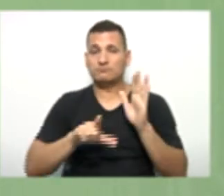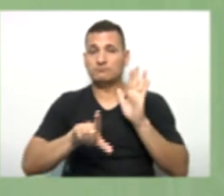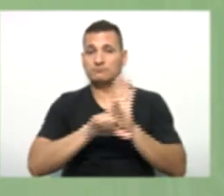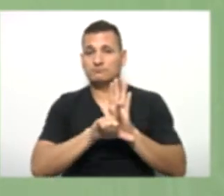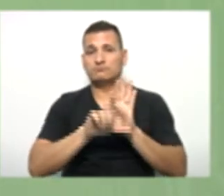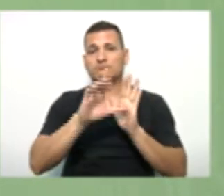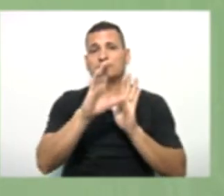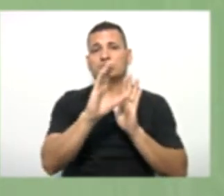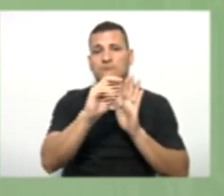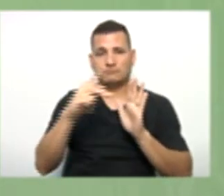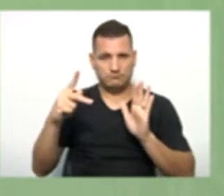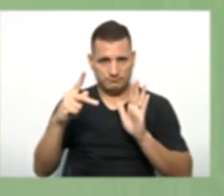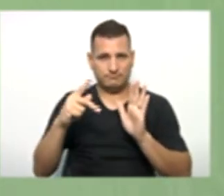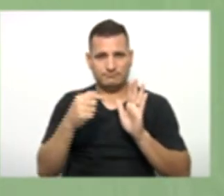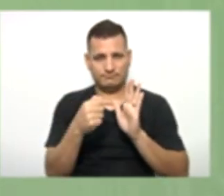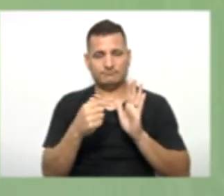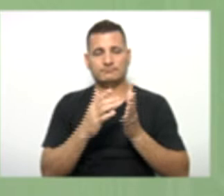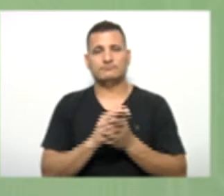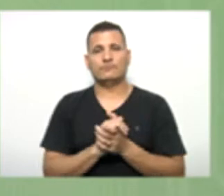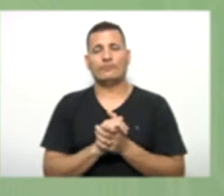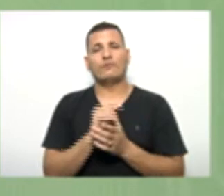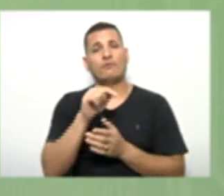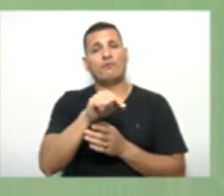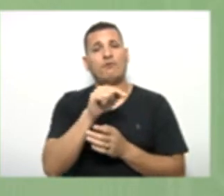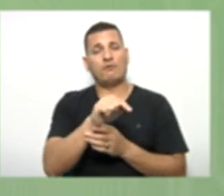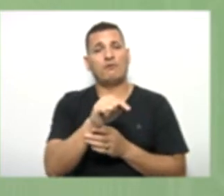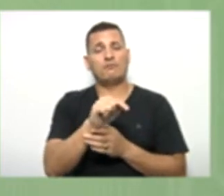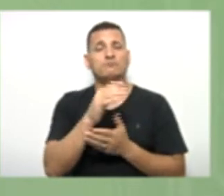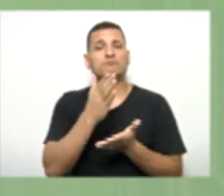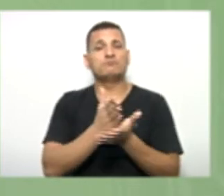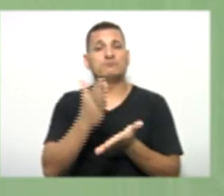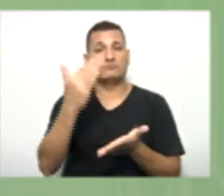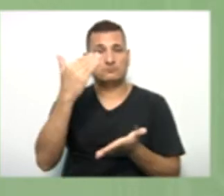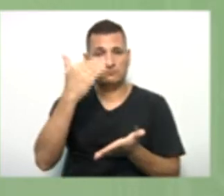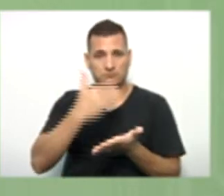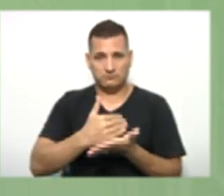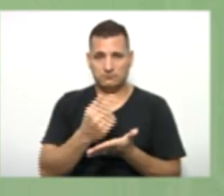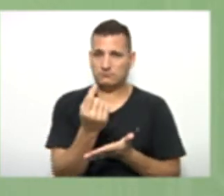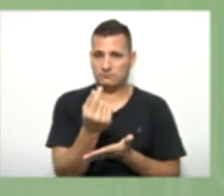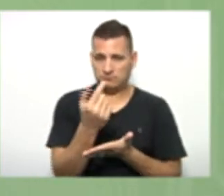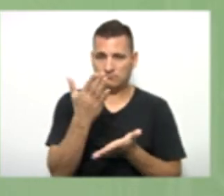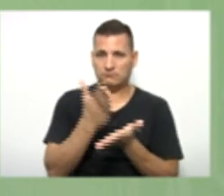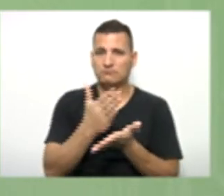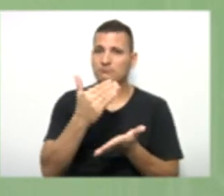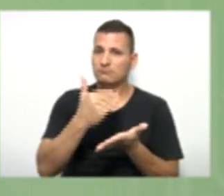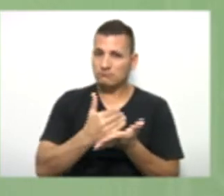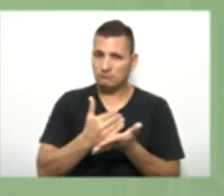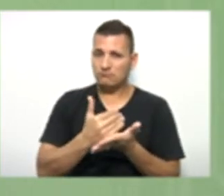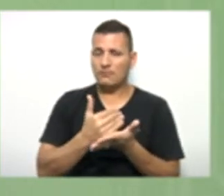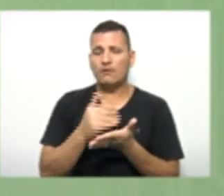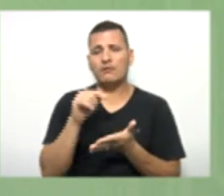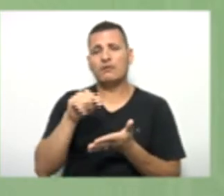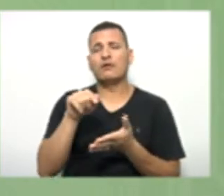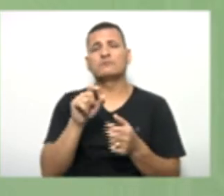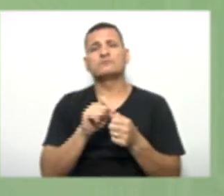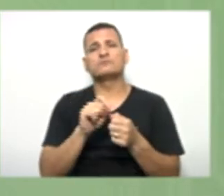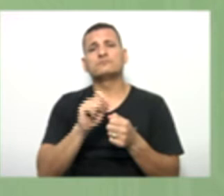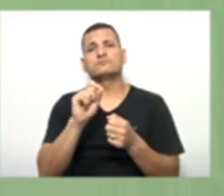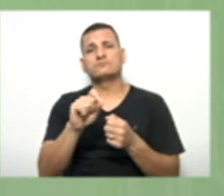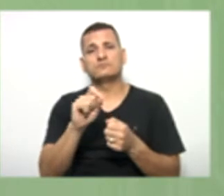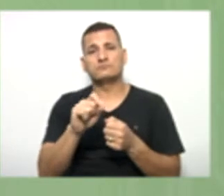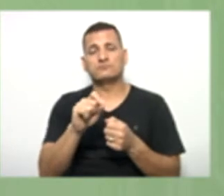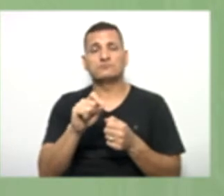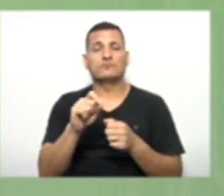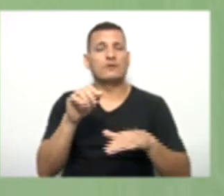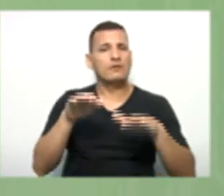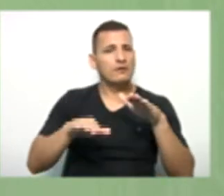do cooperativismo, ela tem que ser, essa divisão dessa sobra é feita em função do quê? Em função do